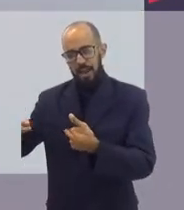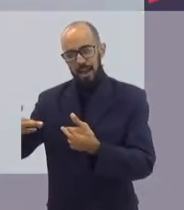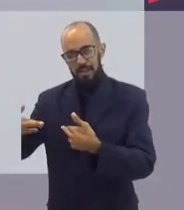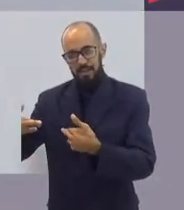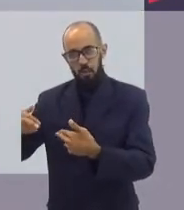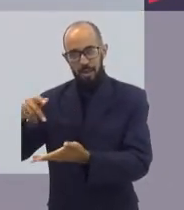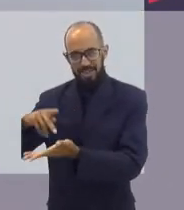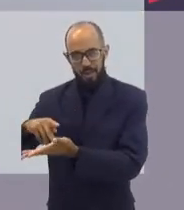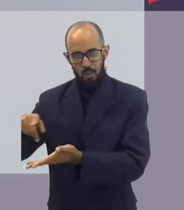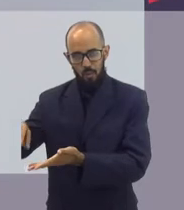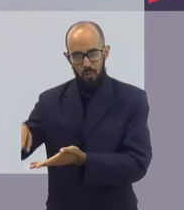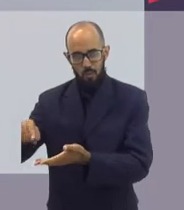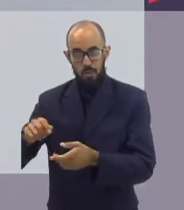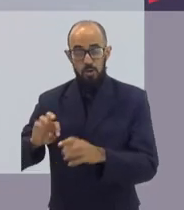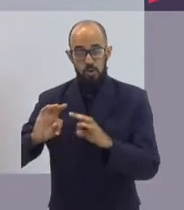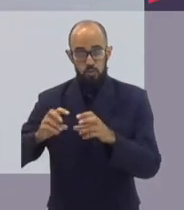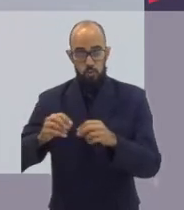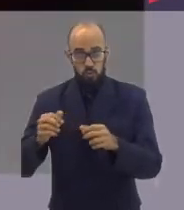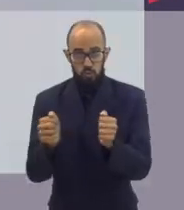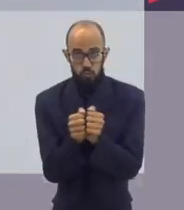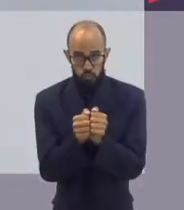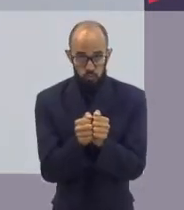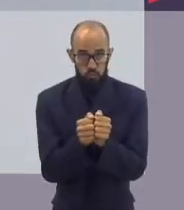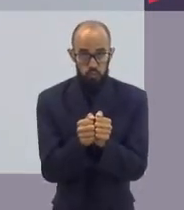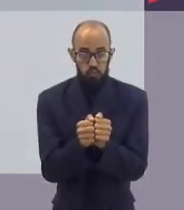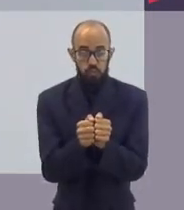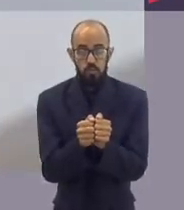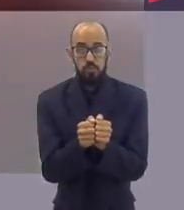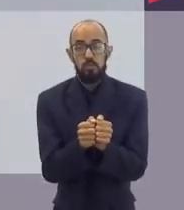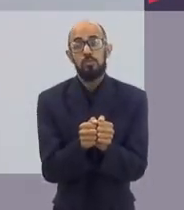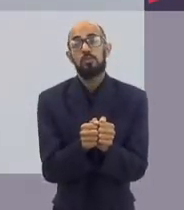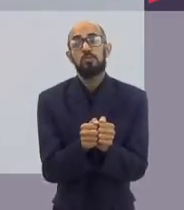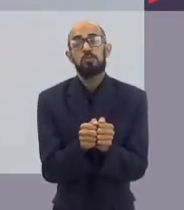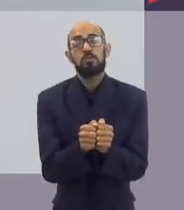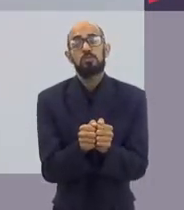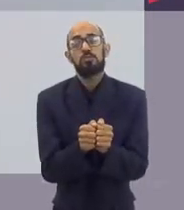E aí você vai, todo mundo junto, vai